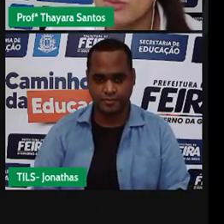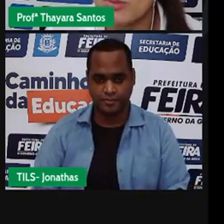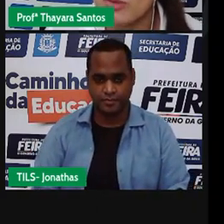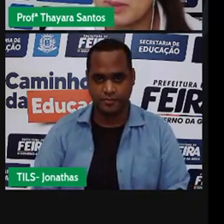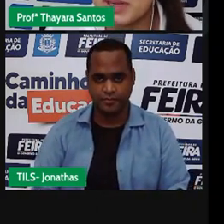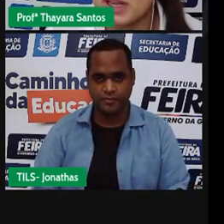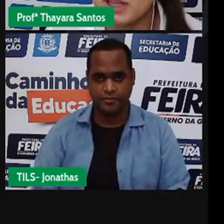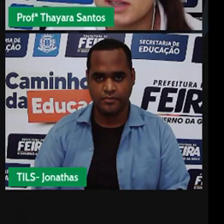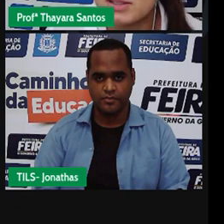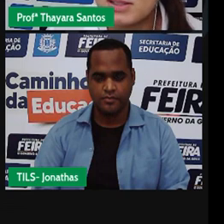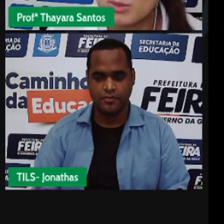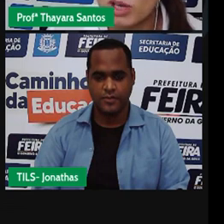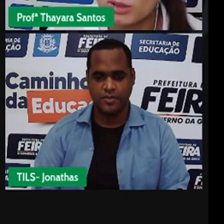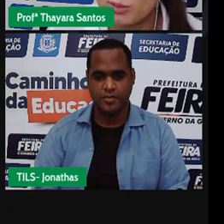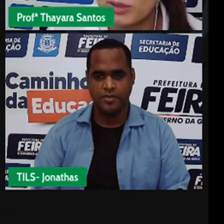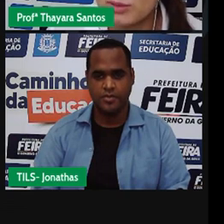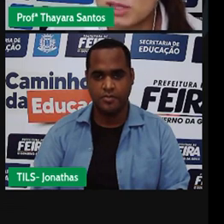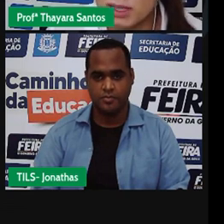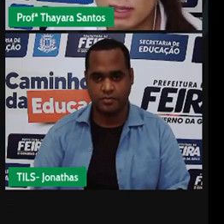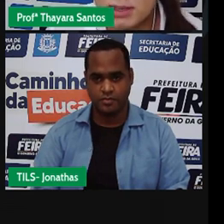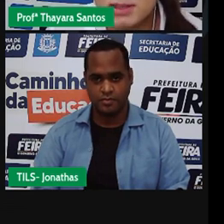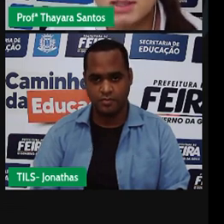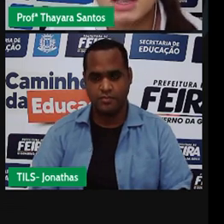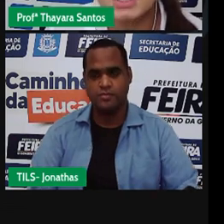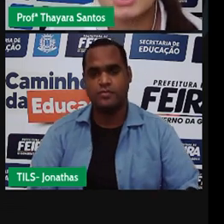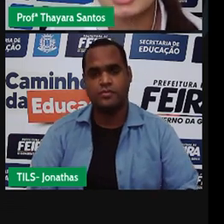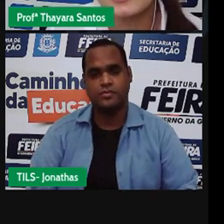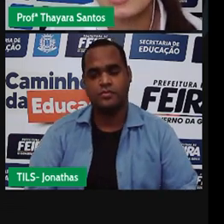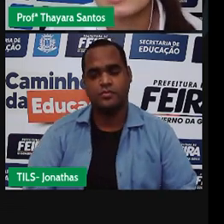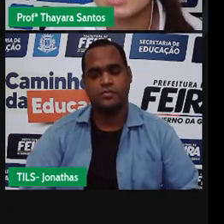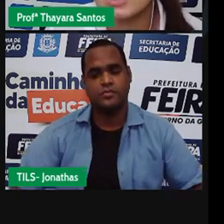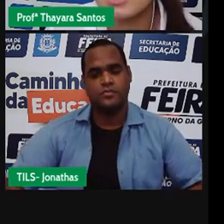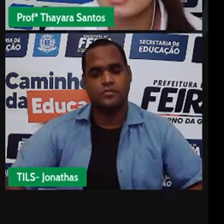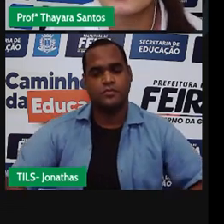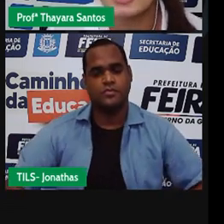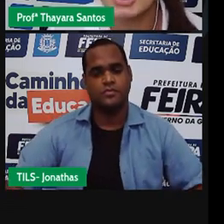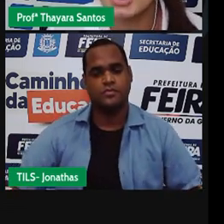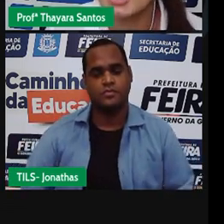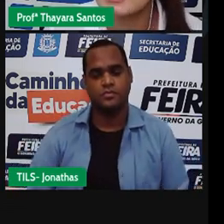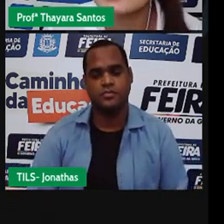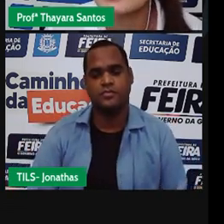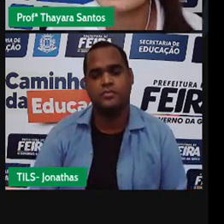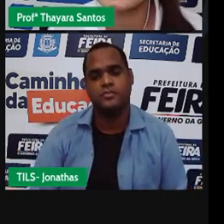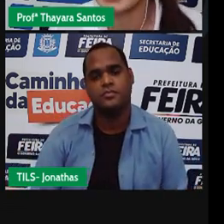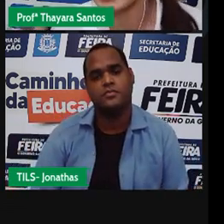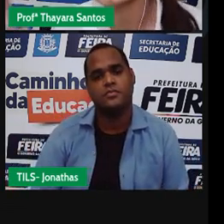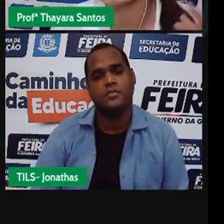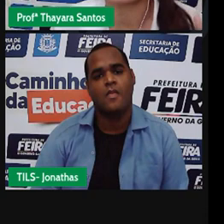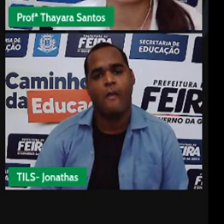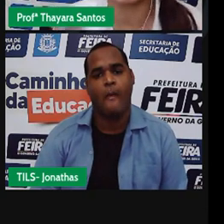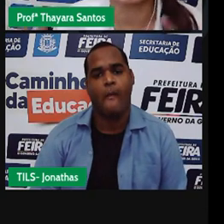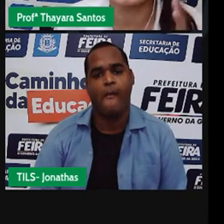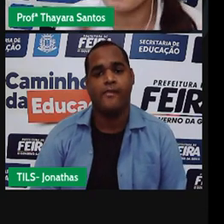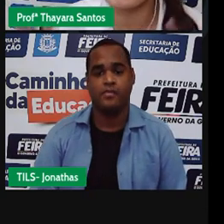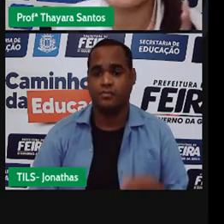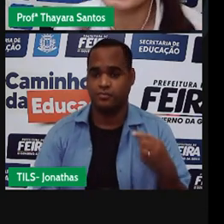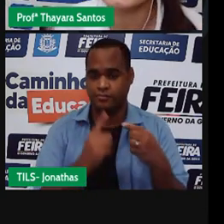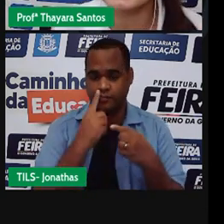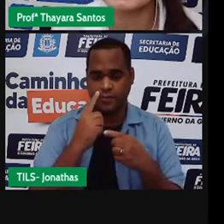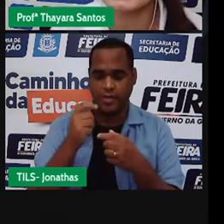Então, vou abrir aqui esse simulador para vocês. E a gente vai conseguir ver esses átomos aí